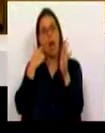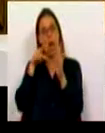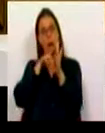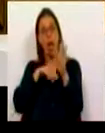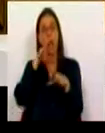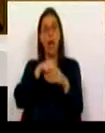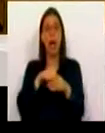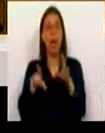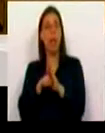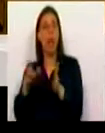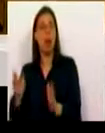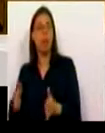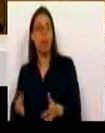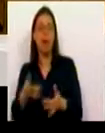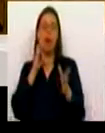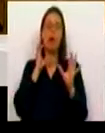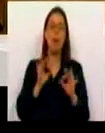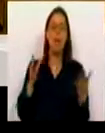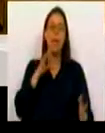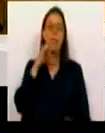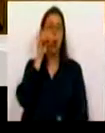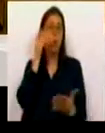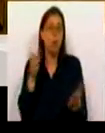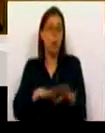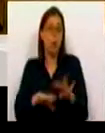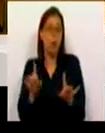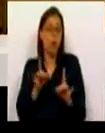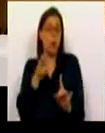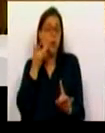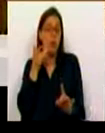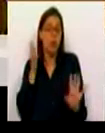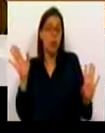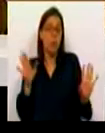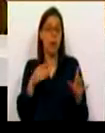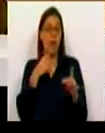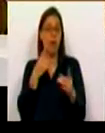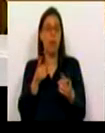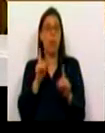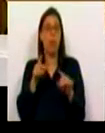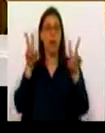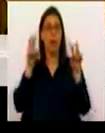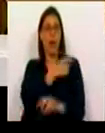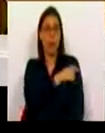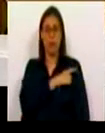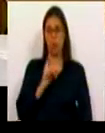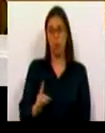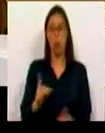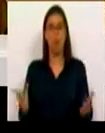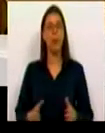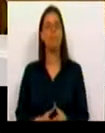regulamento interno e não na lei, para cuidar que os pais não façam algum disparate na designação dos seus